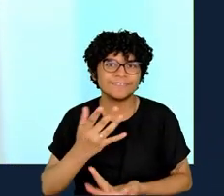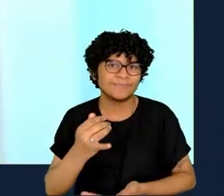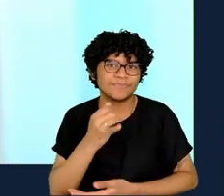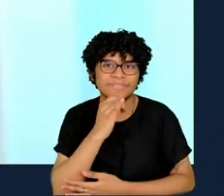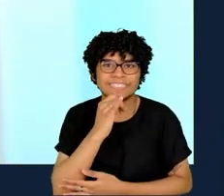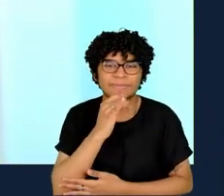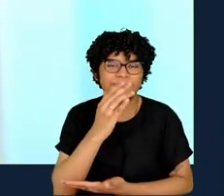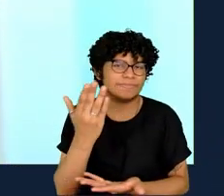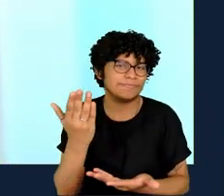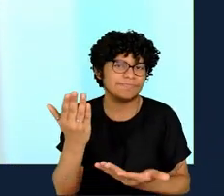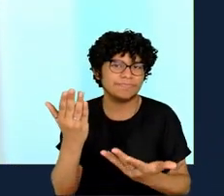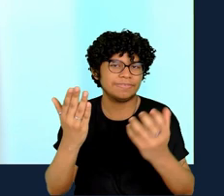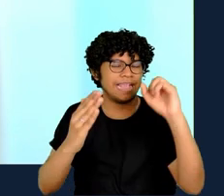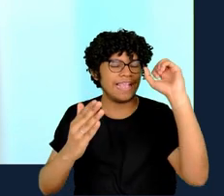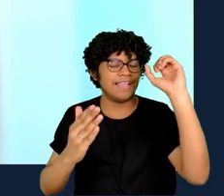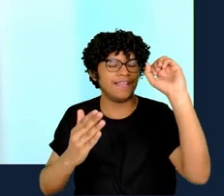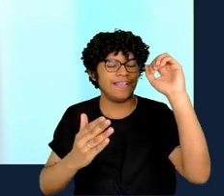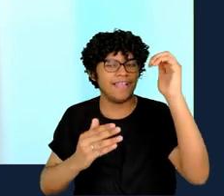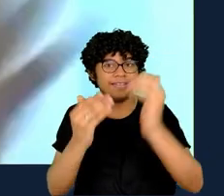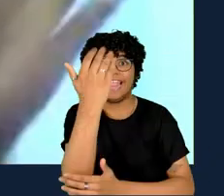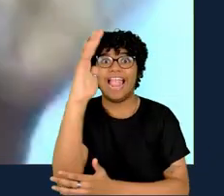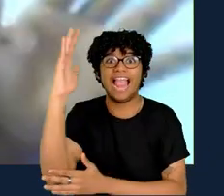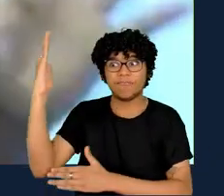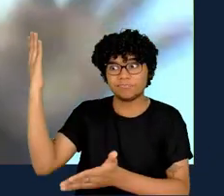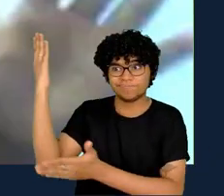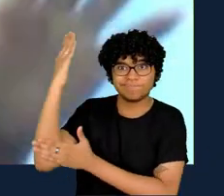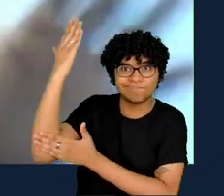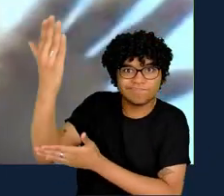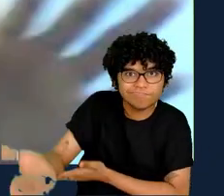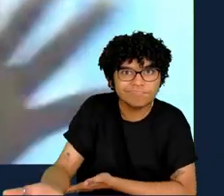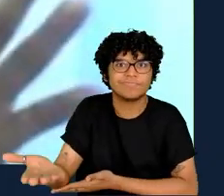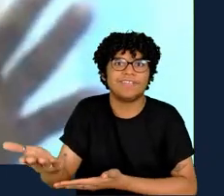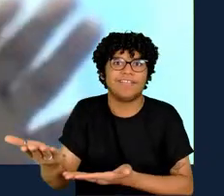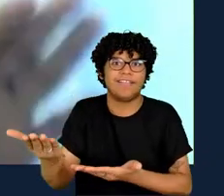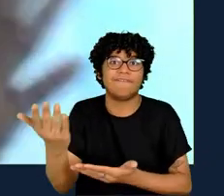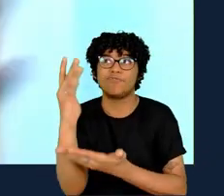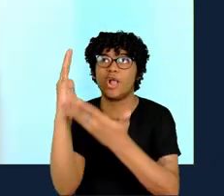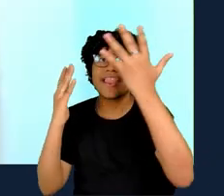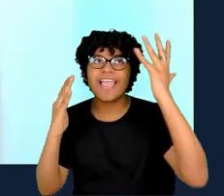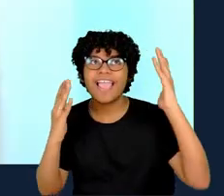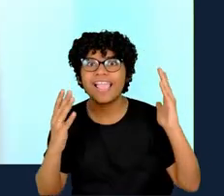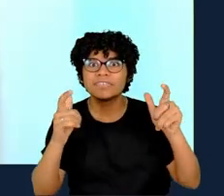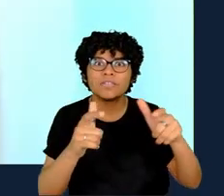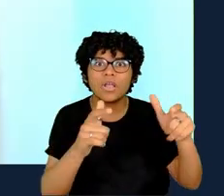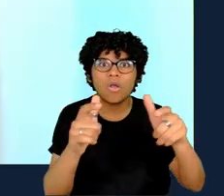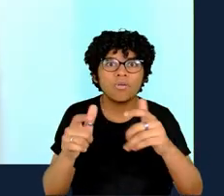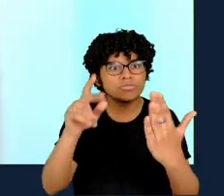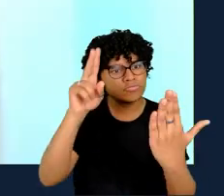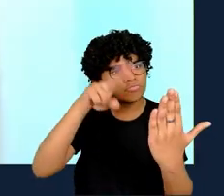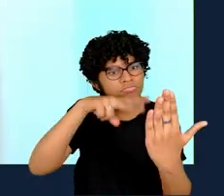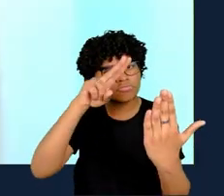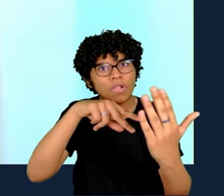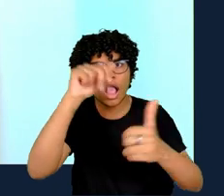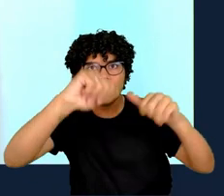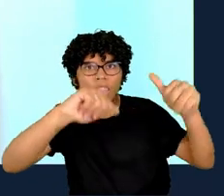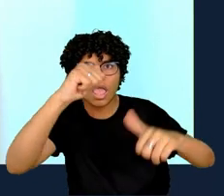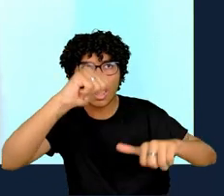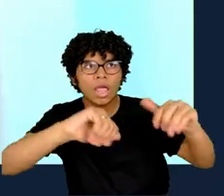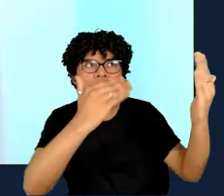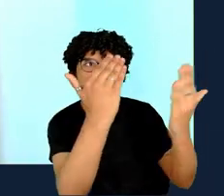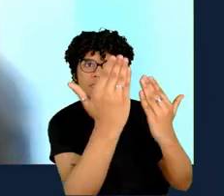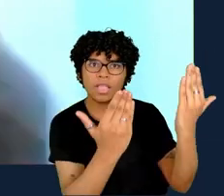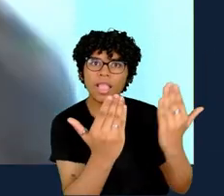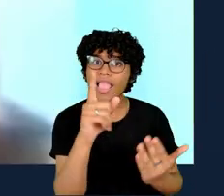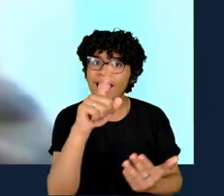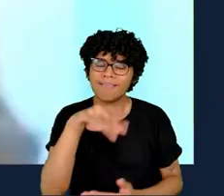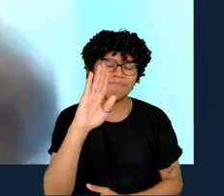desmatamento, onde tem a parte ainda tem a floresta. Então, a comparação ela é essencial para a gente fazer o monitoramento